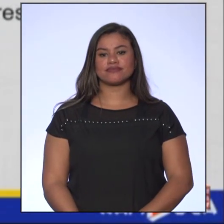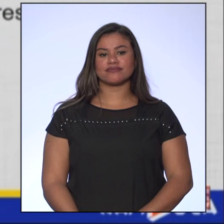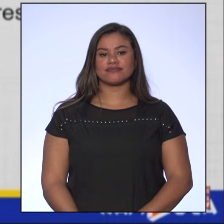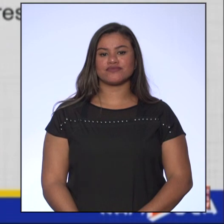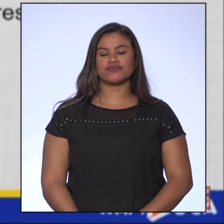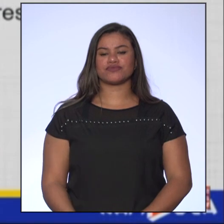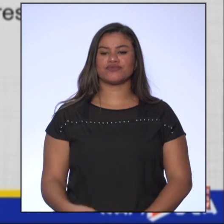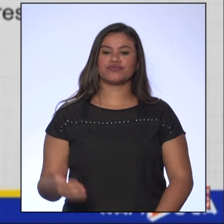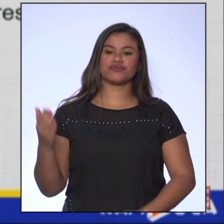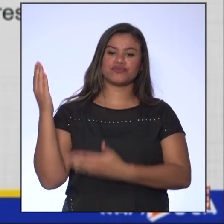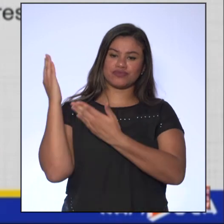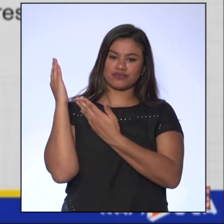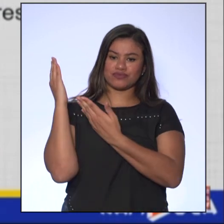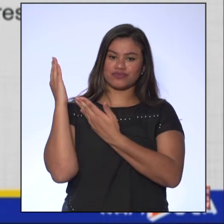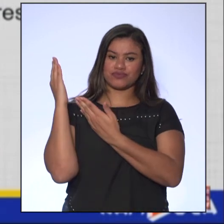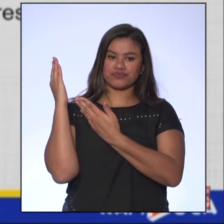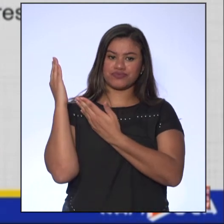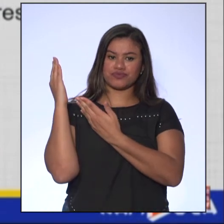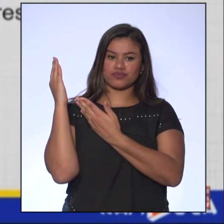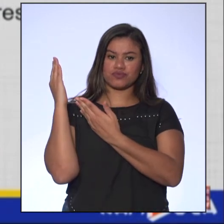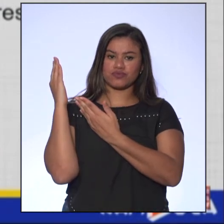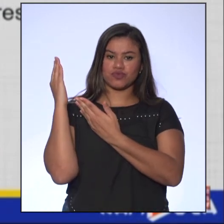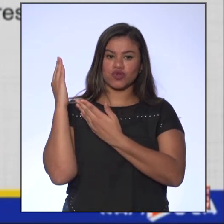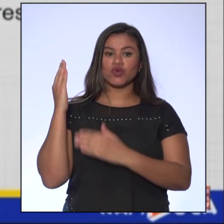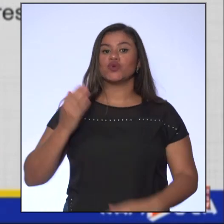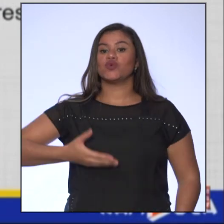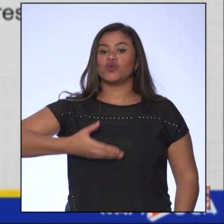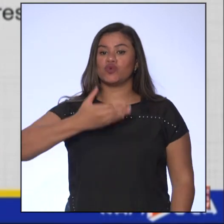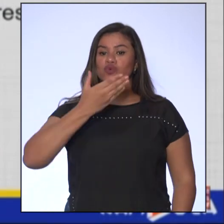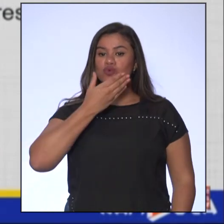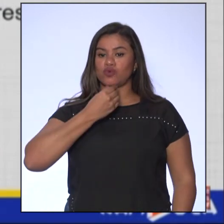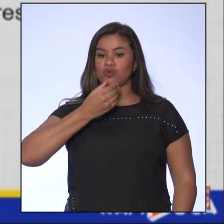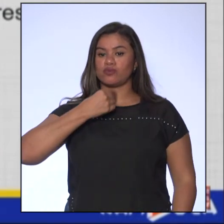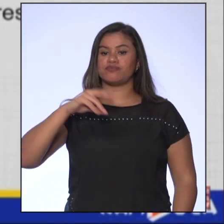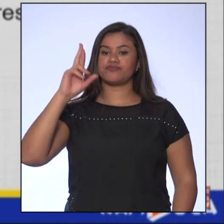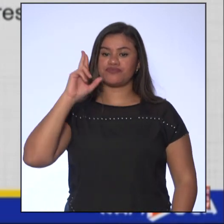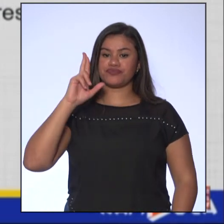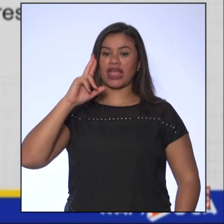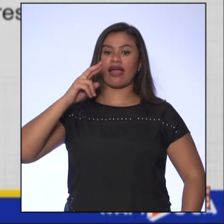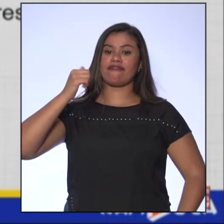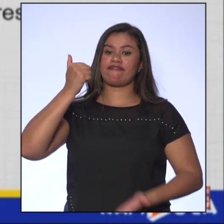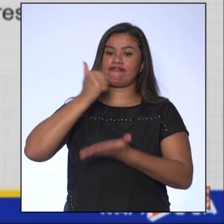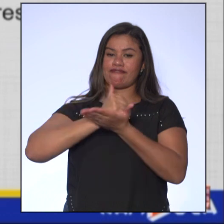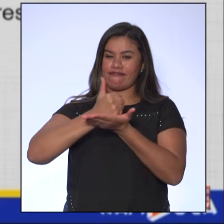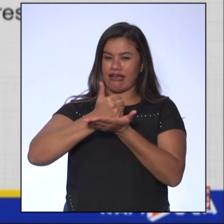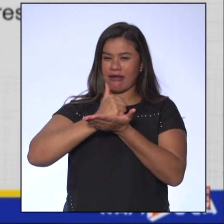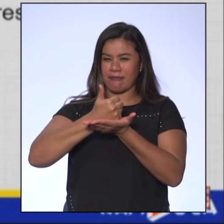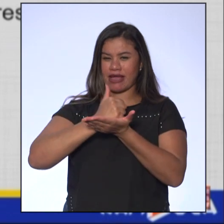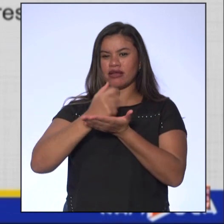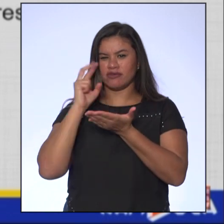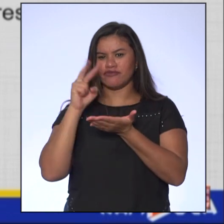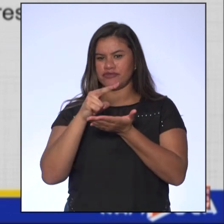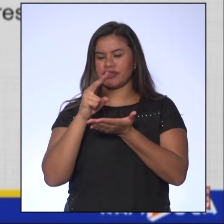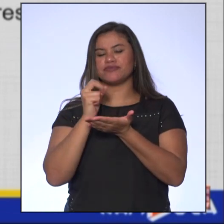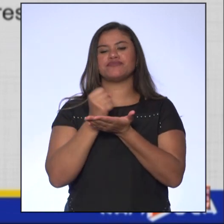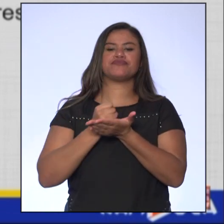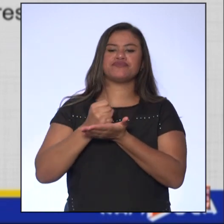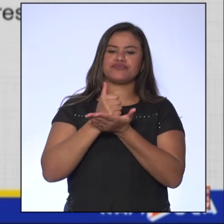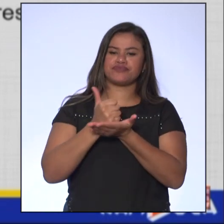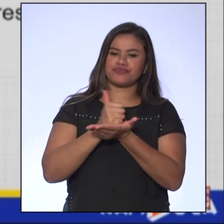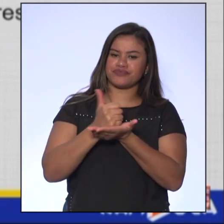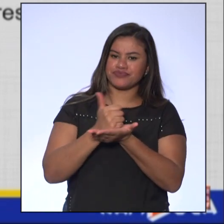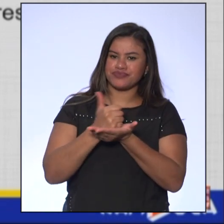Olha só o que diz a questão. O dono de uma farmácia, olha lá, está enxergando essa questão aí? O dono de